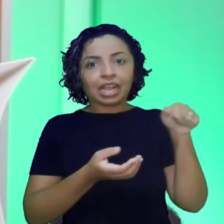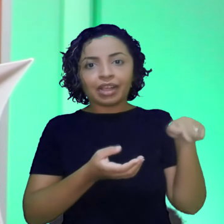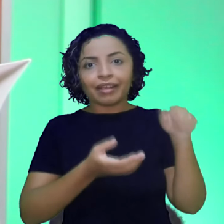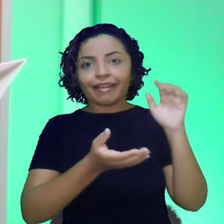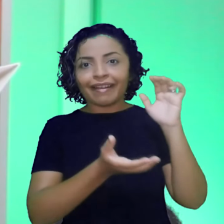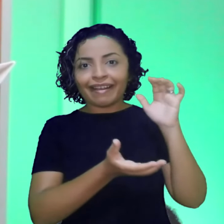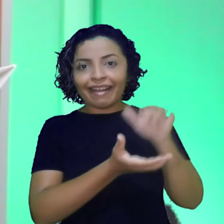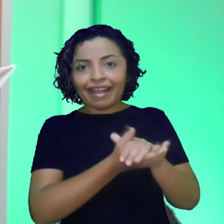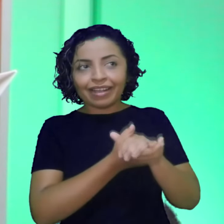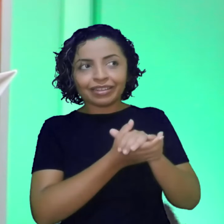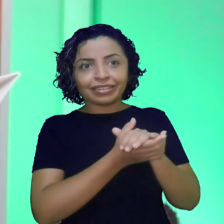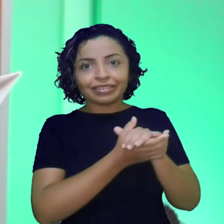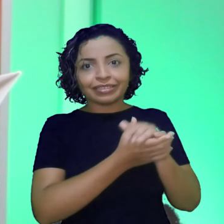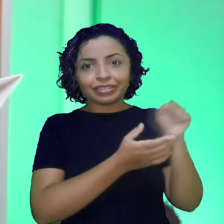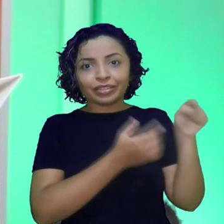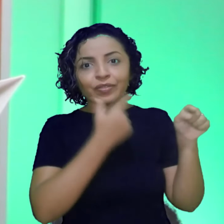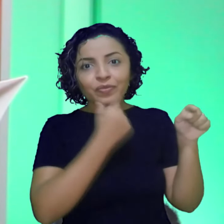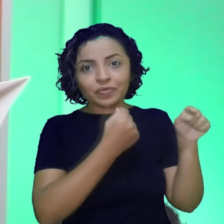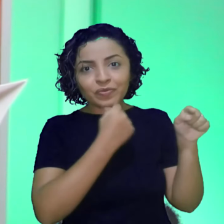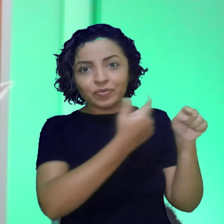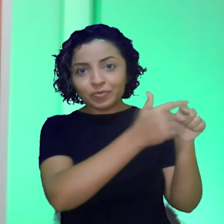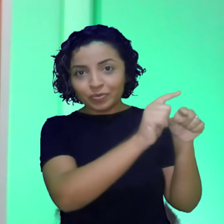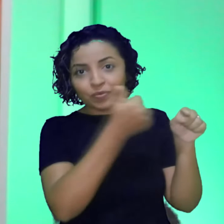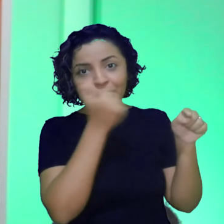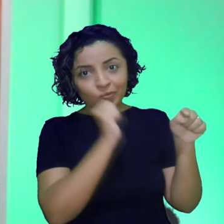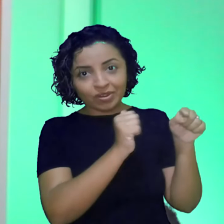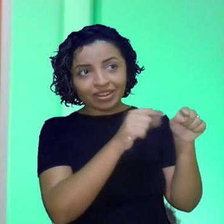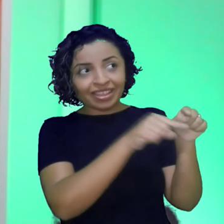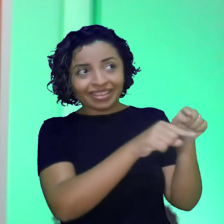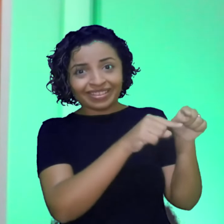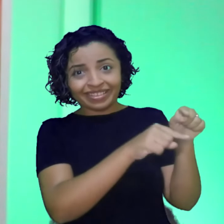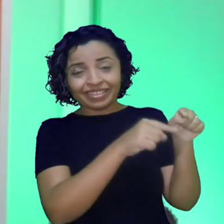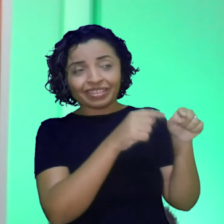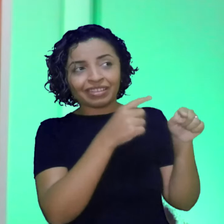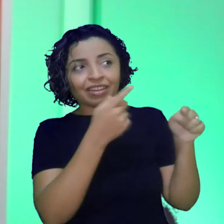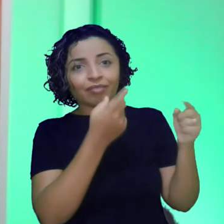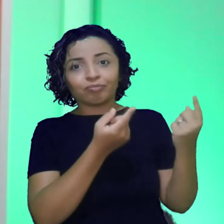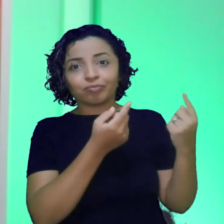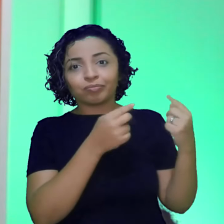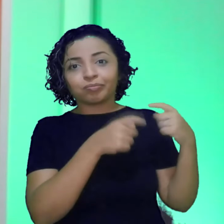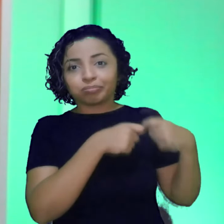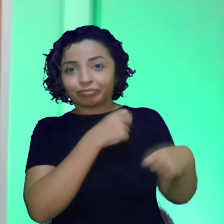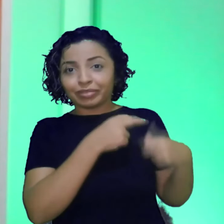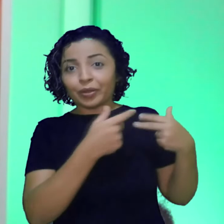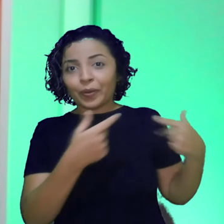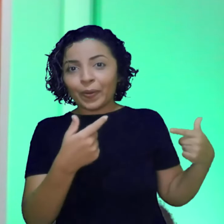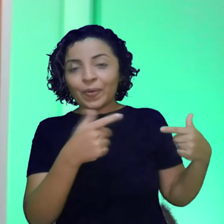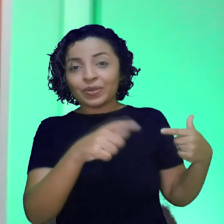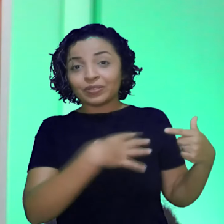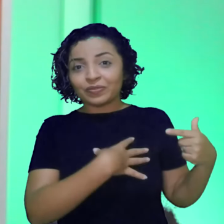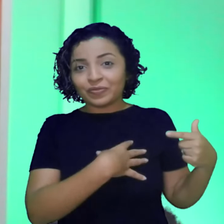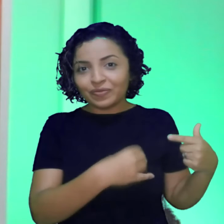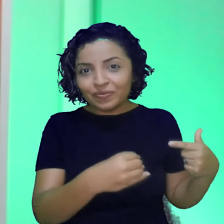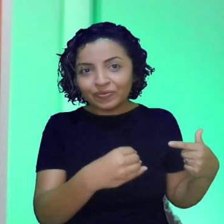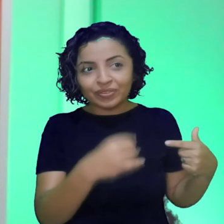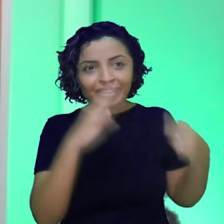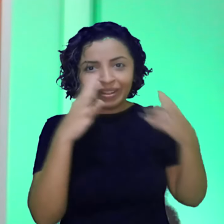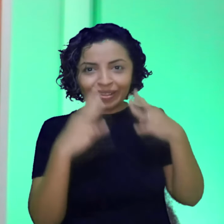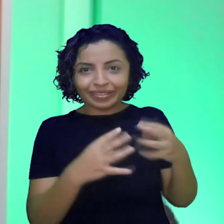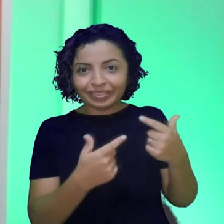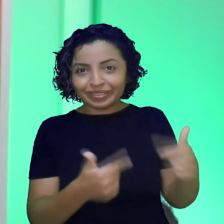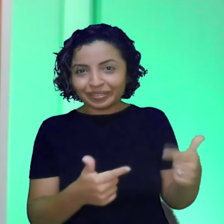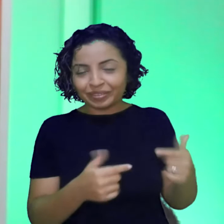acompanha profissionalmente o nascimento. E é esse menino que despertará nela sentimentos de atitudes inauditas. Muito